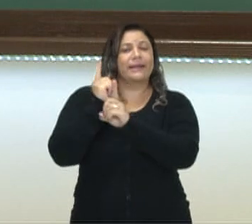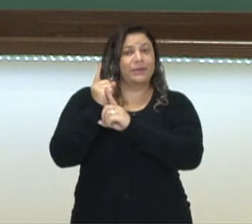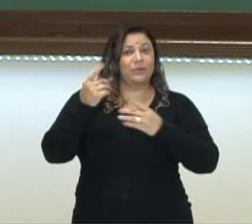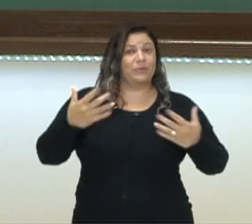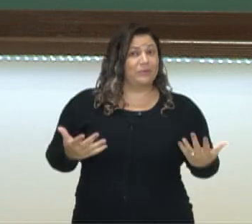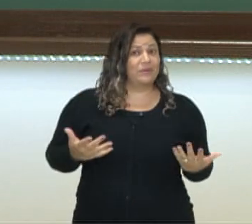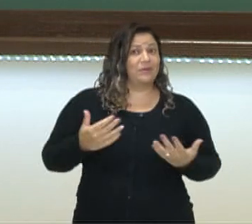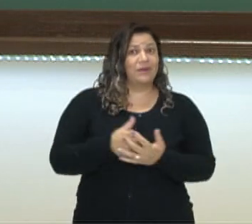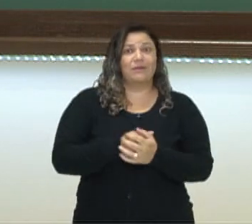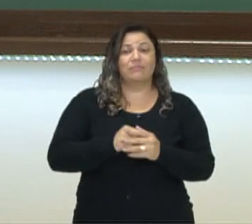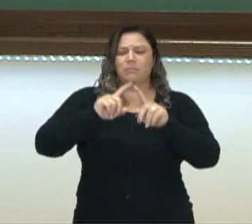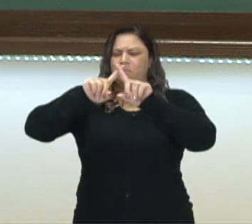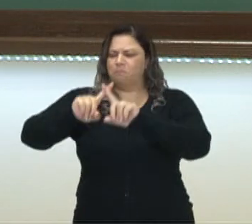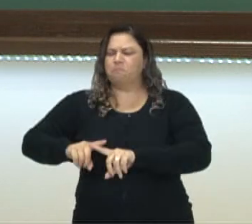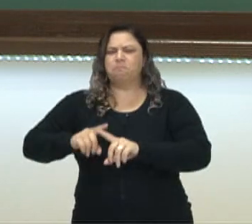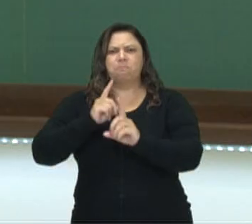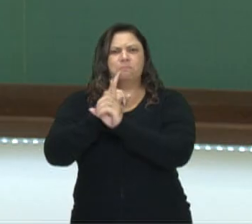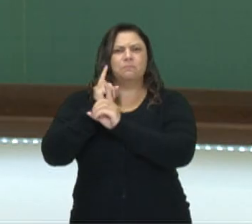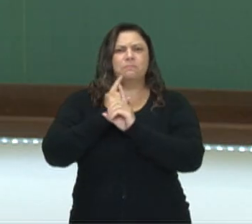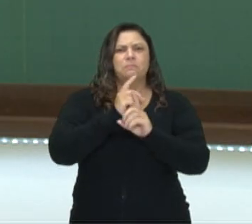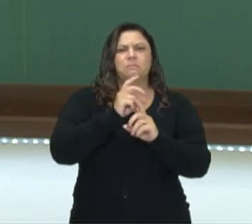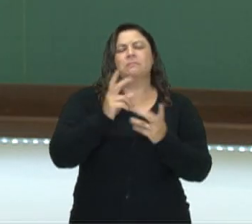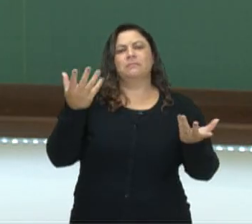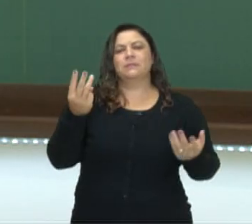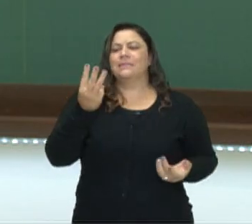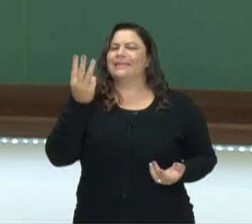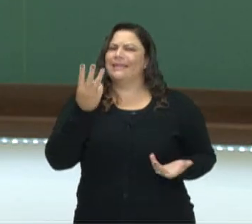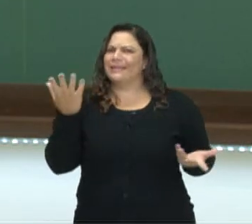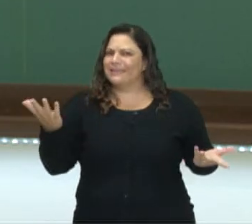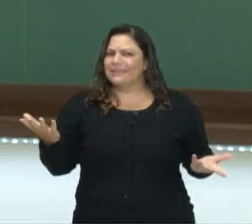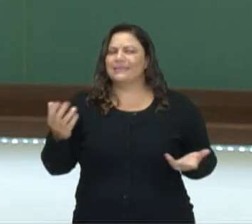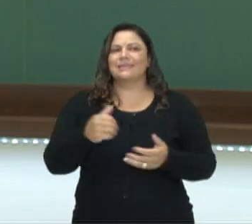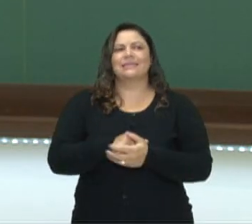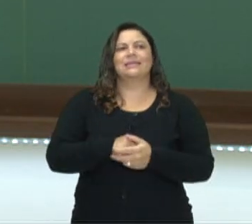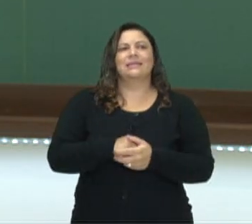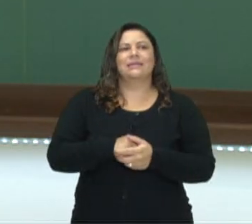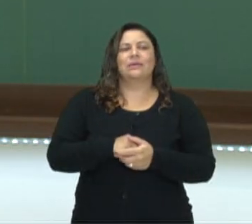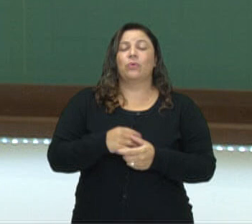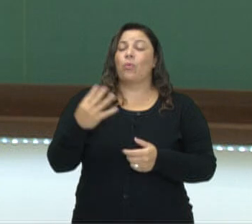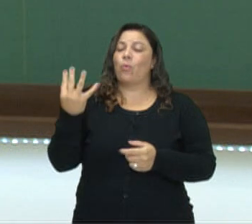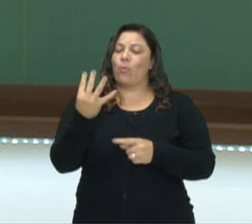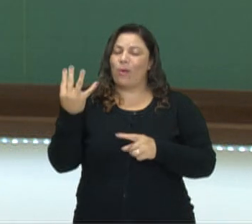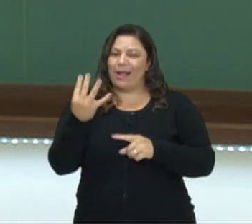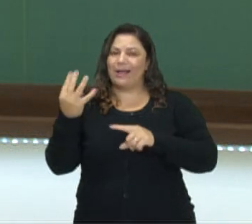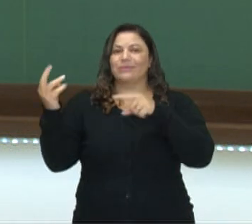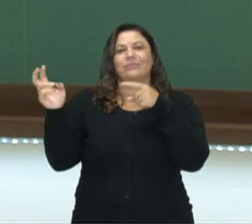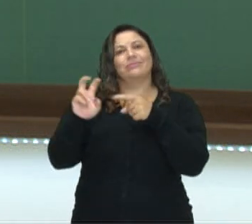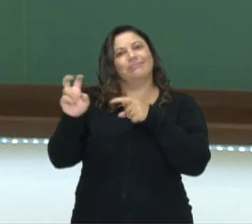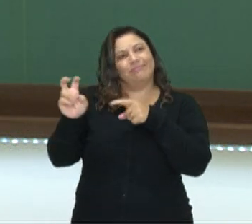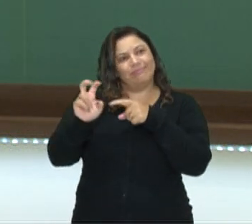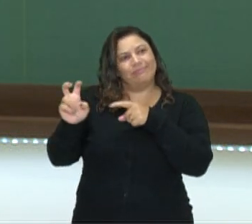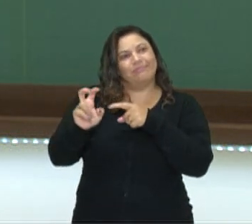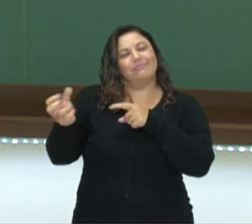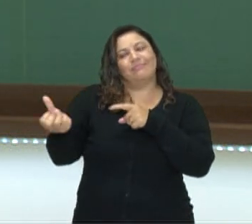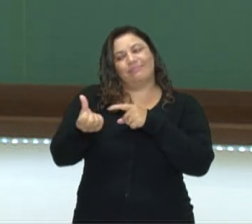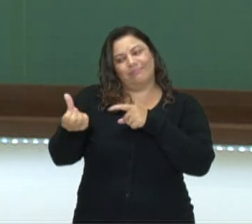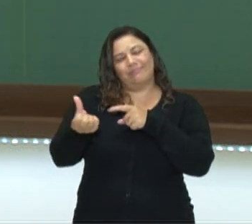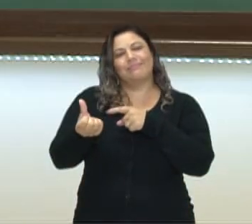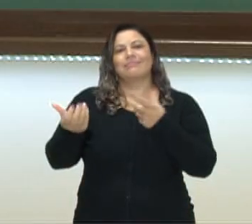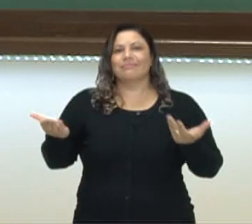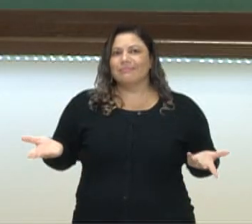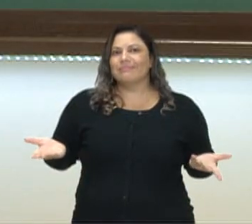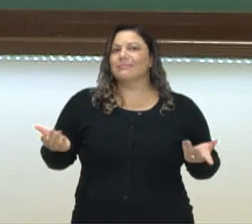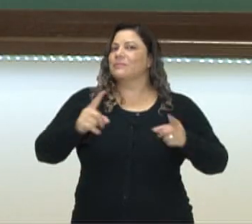Que multiplicação que eu posso fazer para encontrar o triplo? Que multiplicação para encontrar o quádruplo, o quíntuplo e o